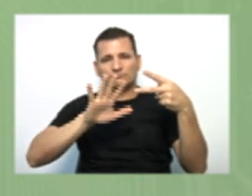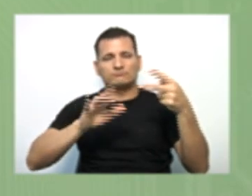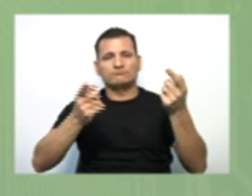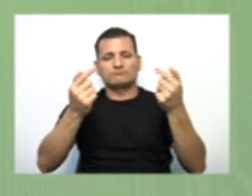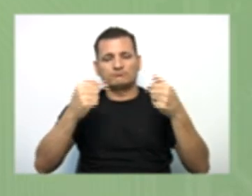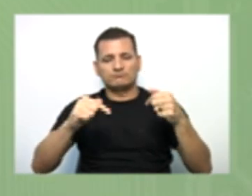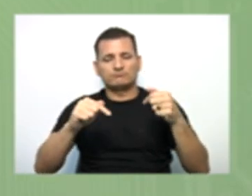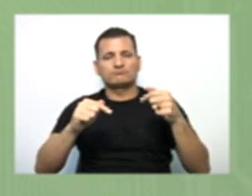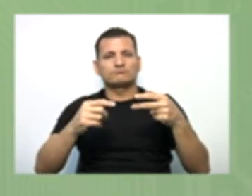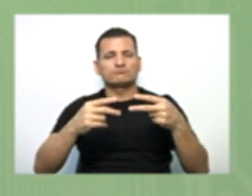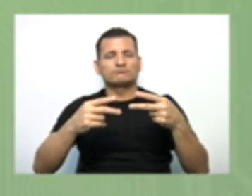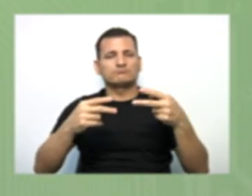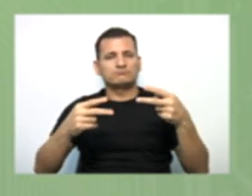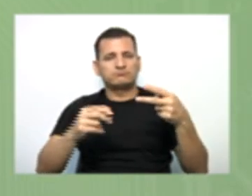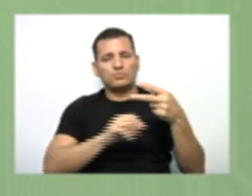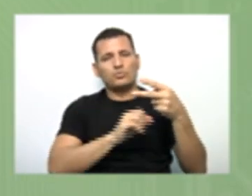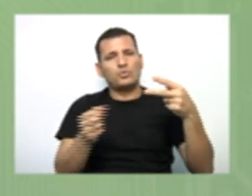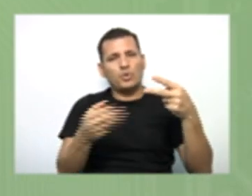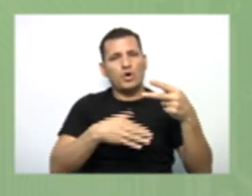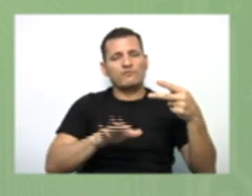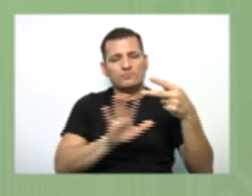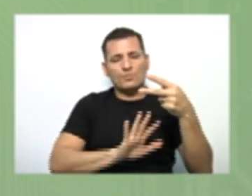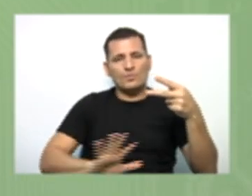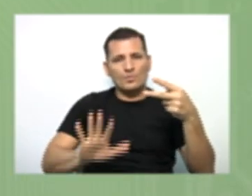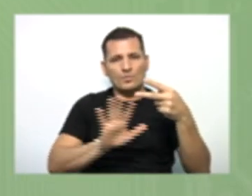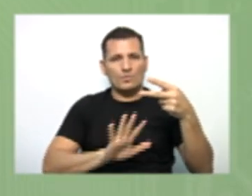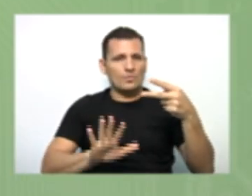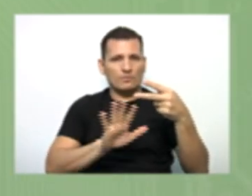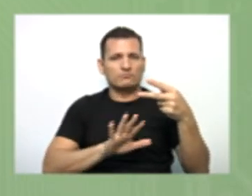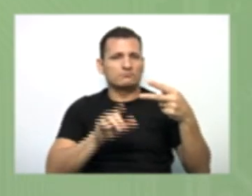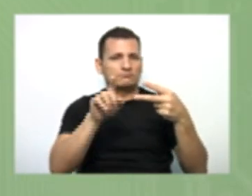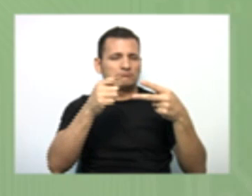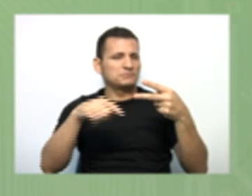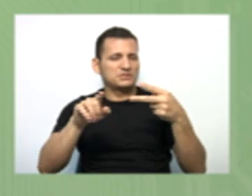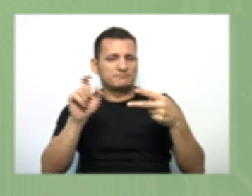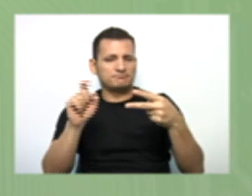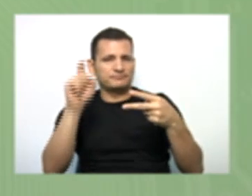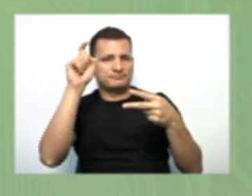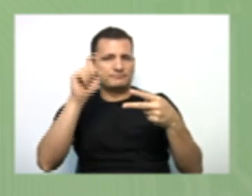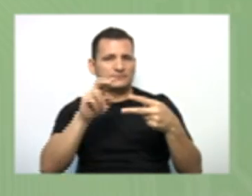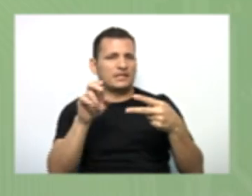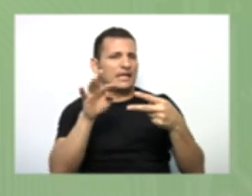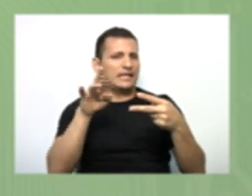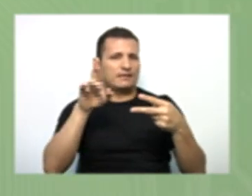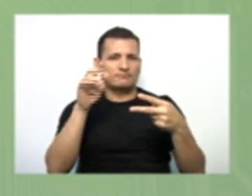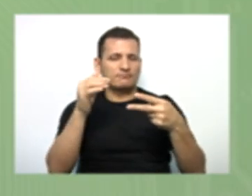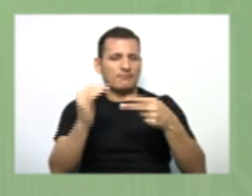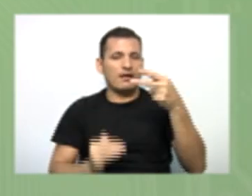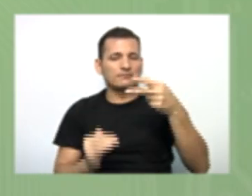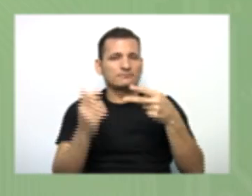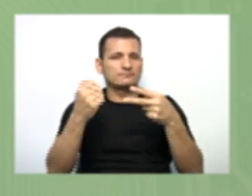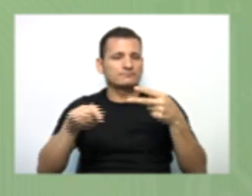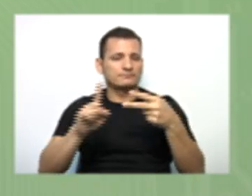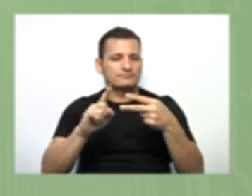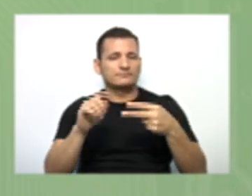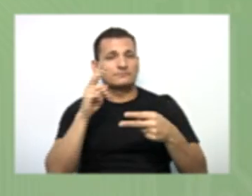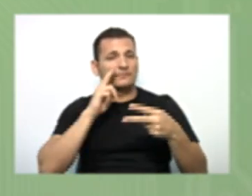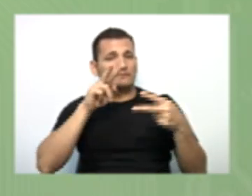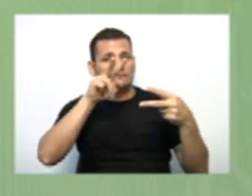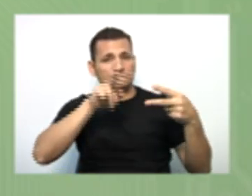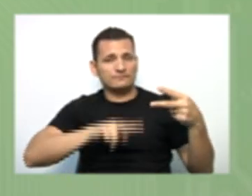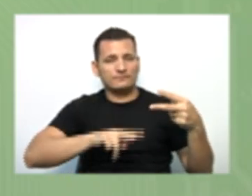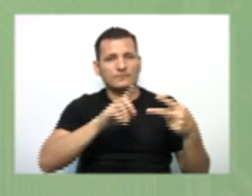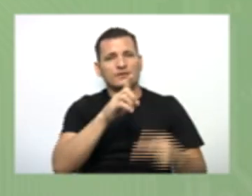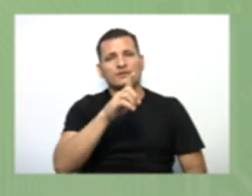no documento, ou seja, sem precisar que você dê Enter. Alguns exemplos aqui de tag. Então,